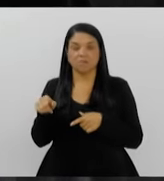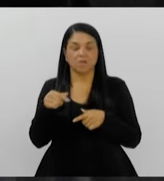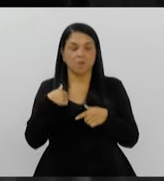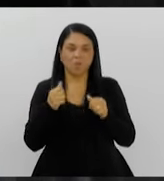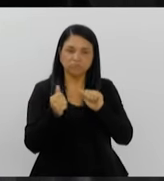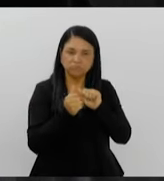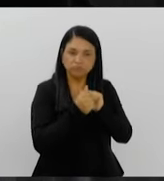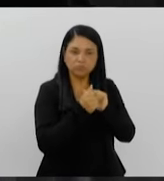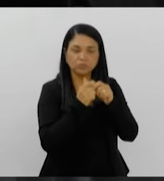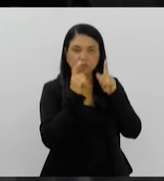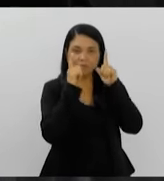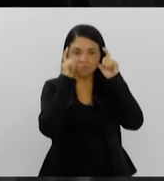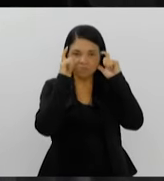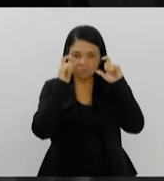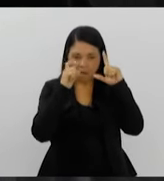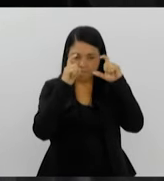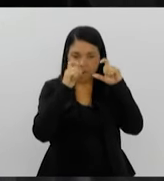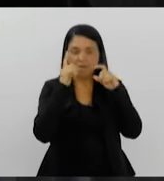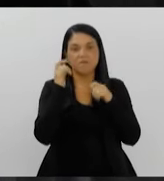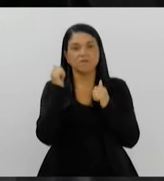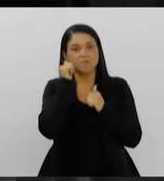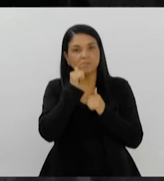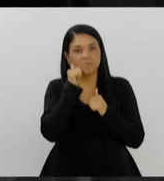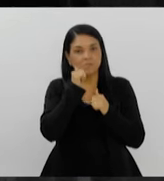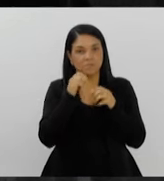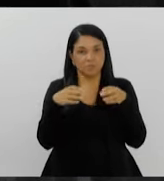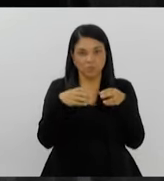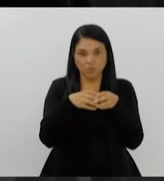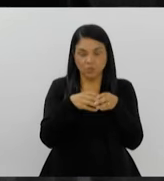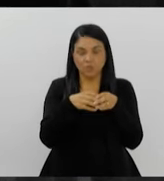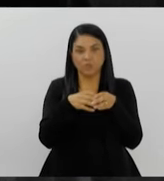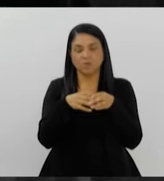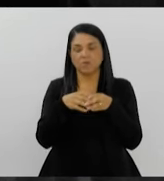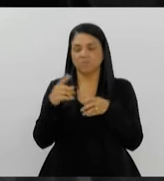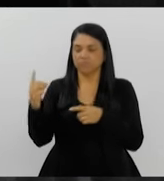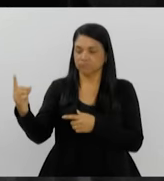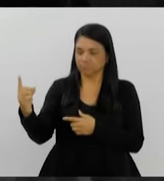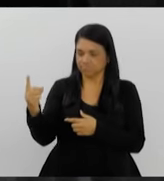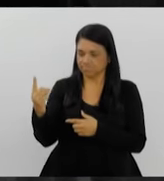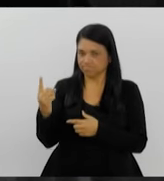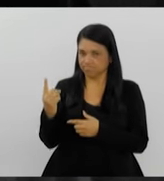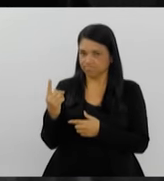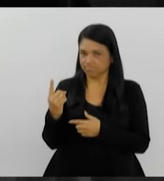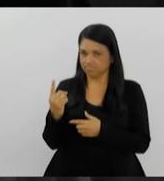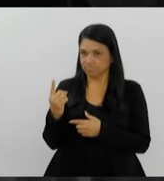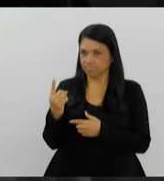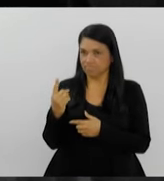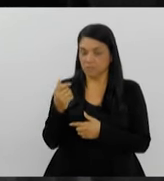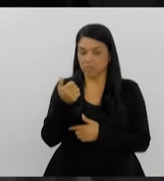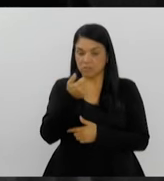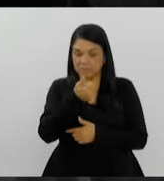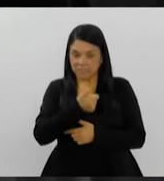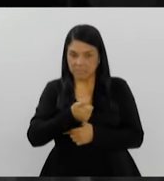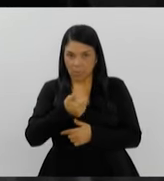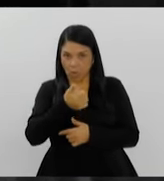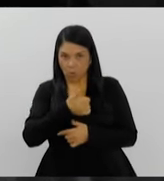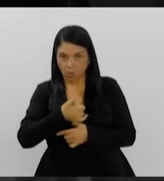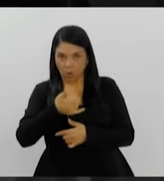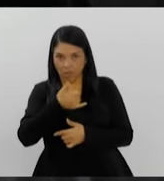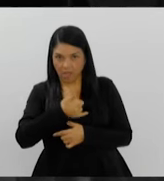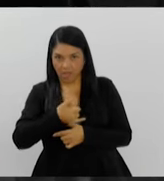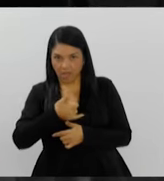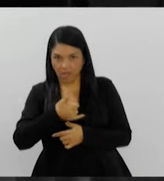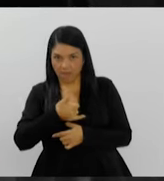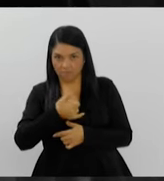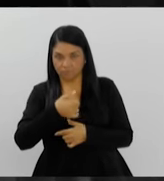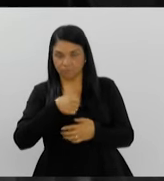fotografia isso tudo tá comprovado ele veio me abordou ainda com o celular desligado proferiu